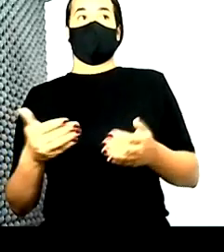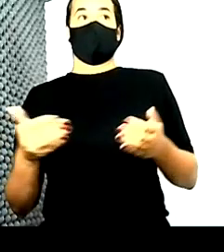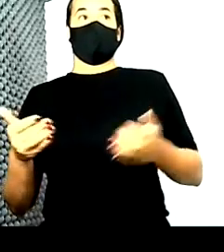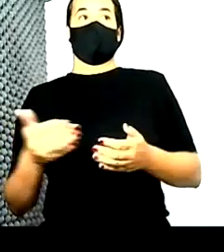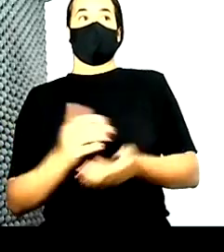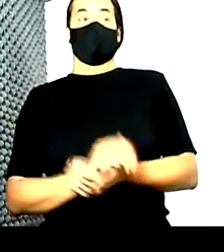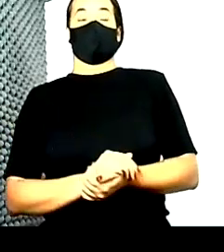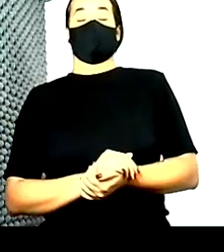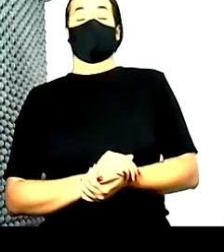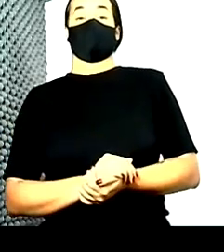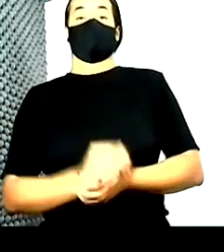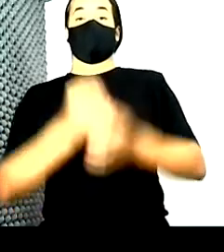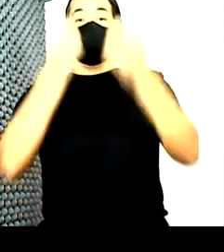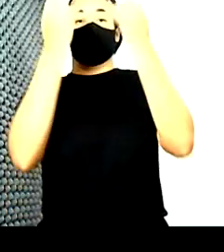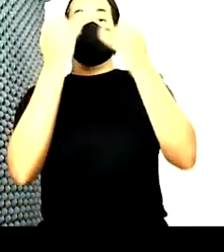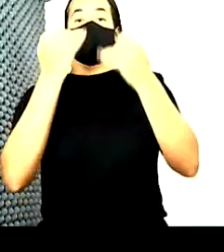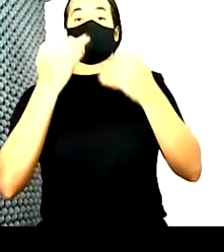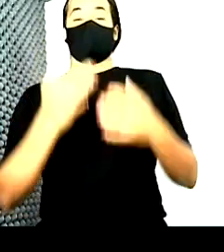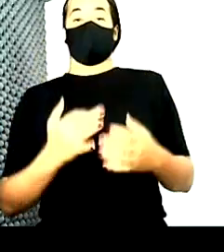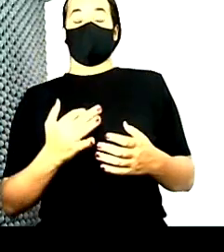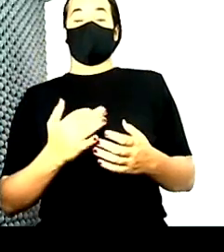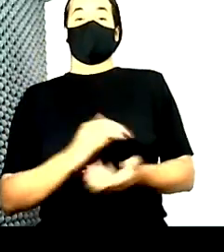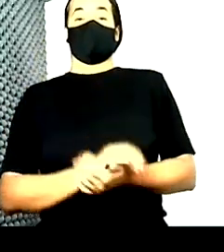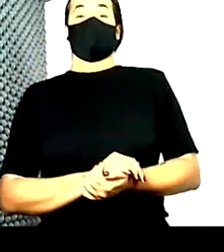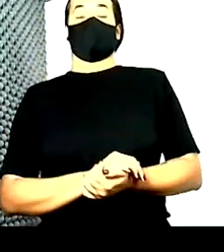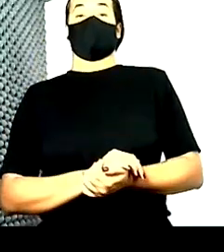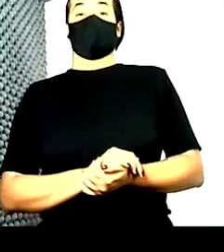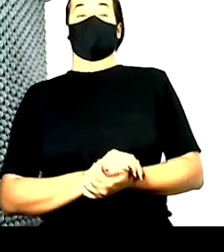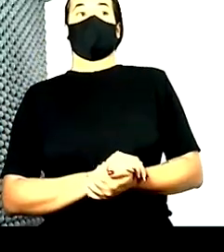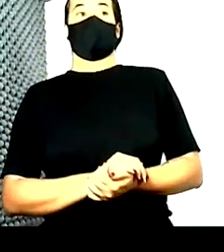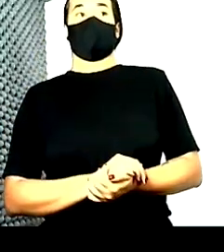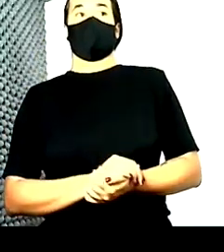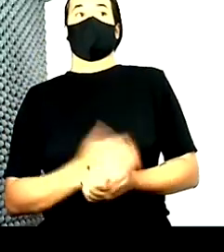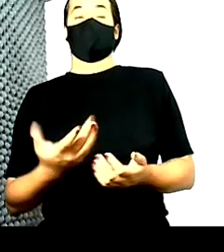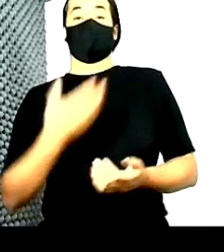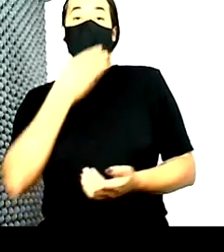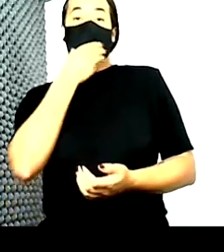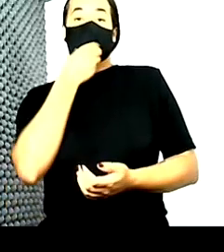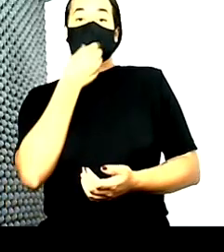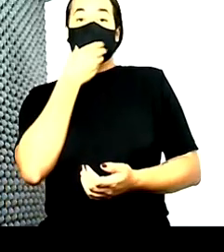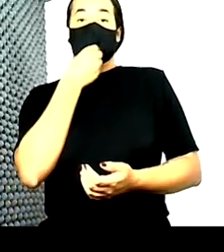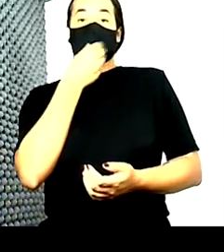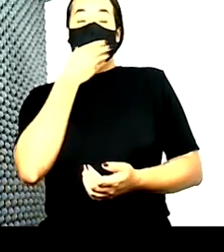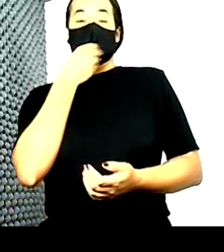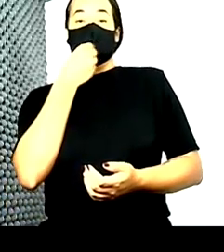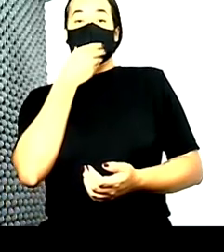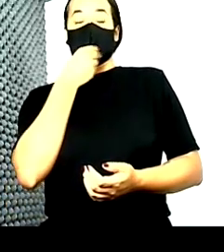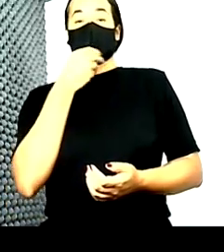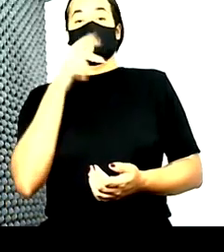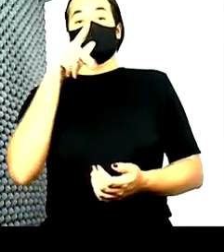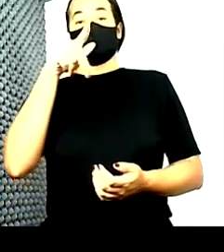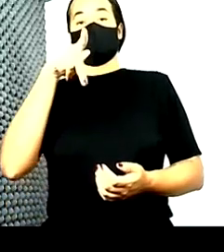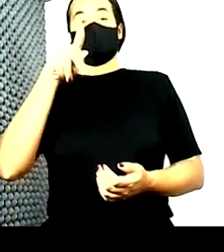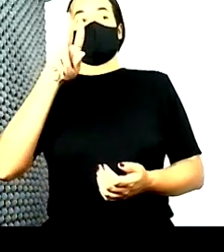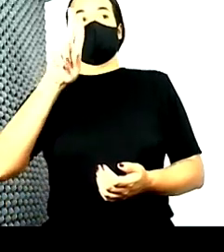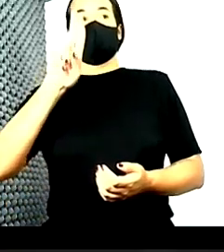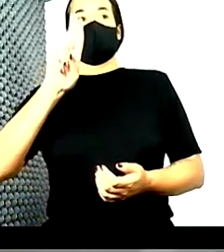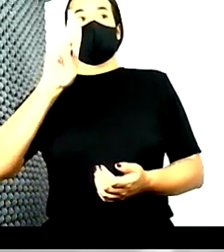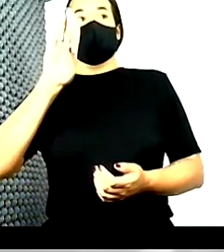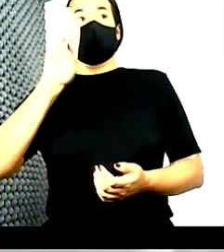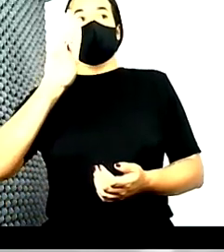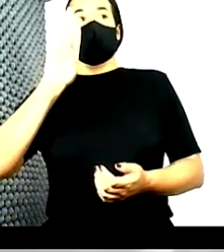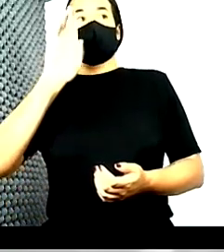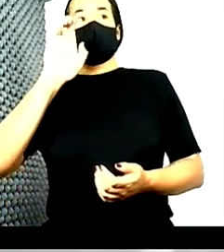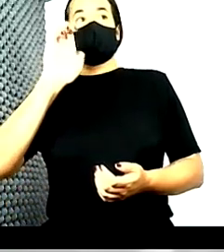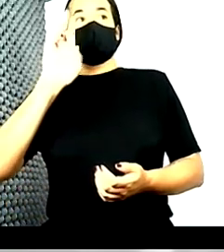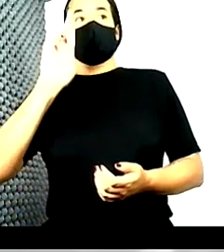puberdade masculina e a puberdade feminina. Nos meninos, a puberdade tem início um pouco mais tarde, a gente é